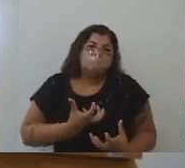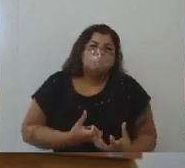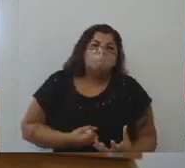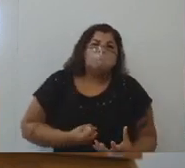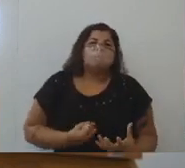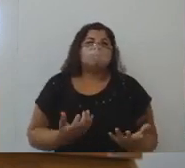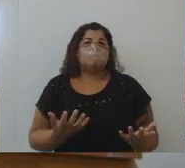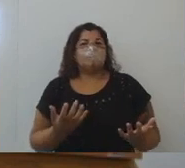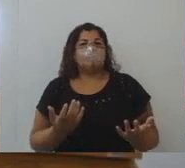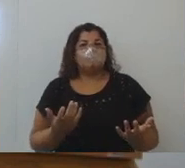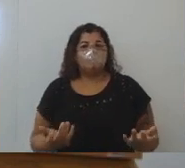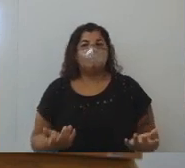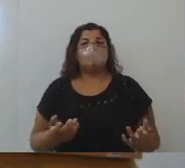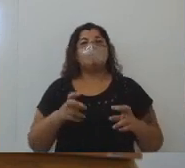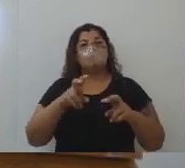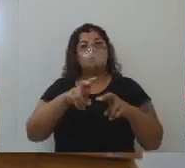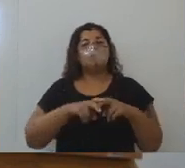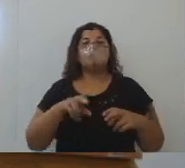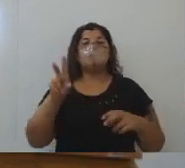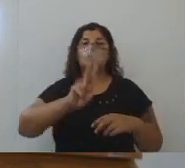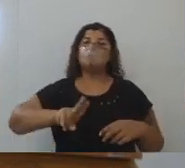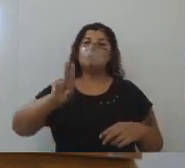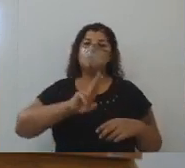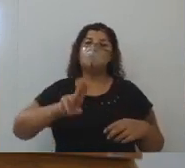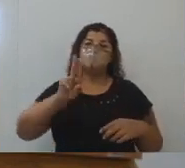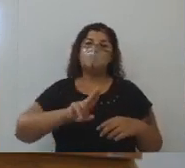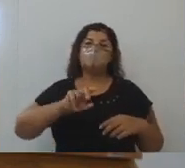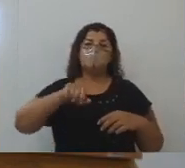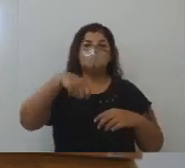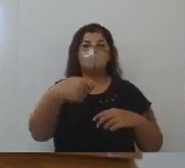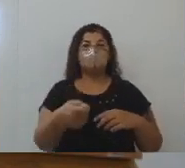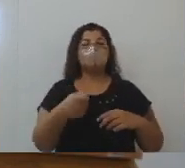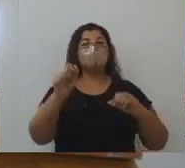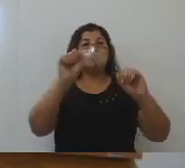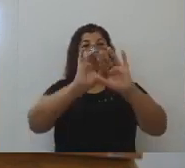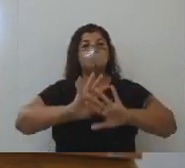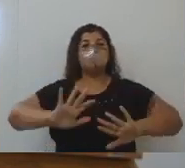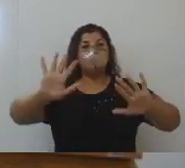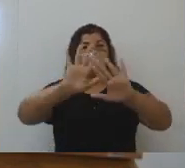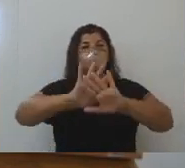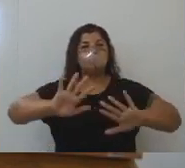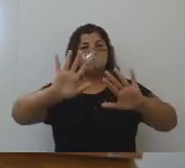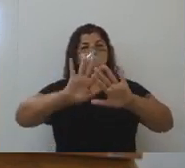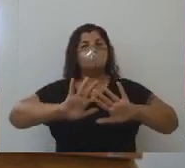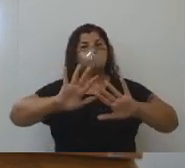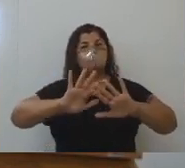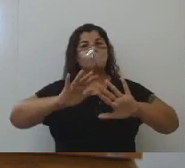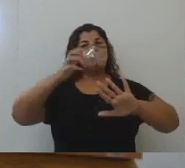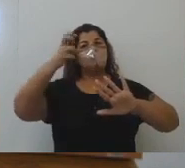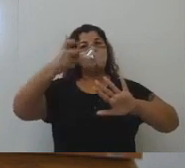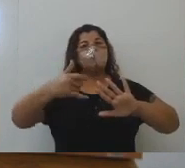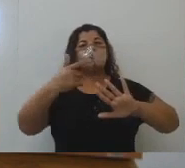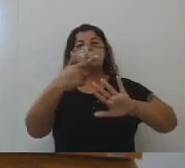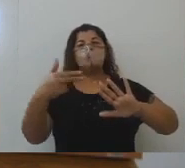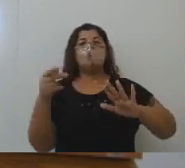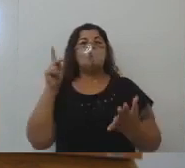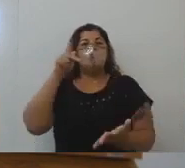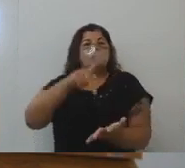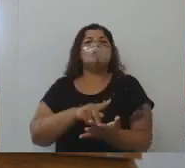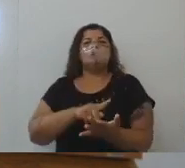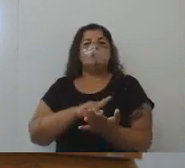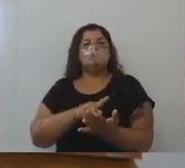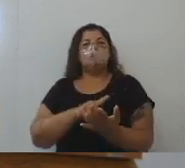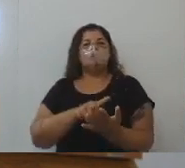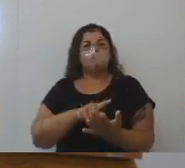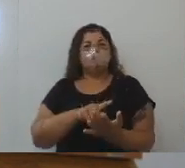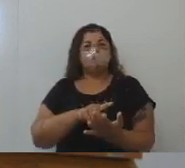está desiludido? A gente está utilizando um elemento que ele é subjetivo para falar de uma coisa que é objetiva. Porque